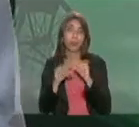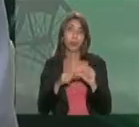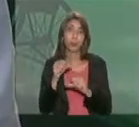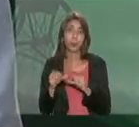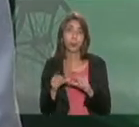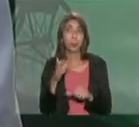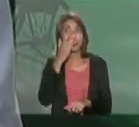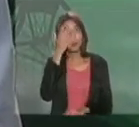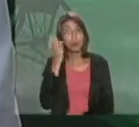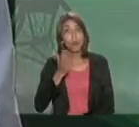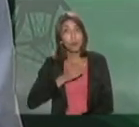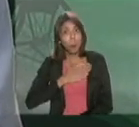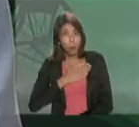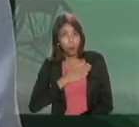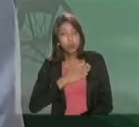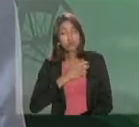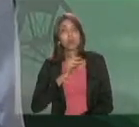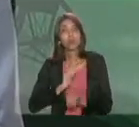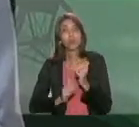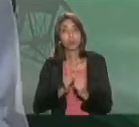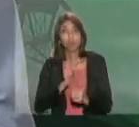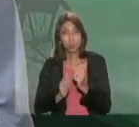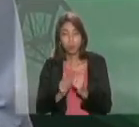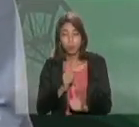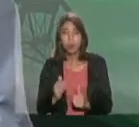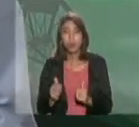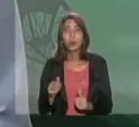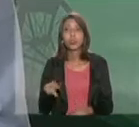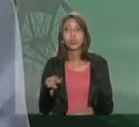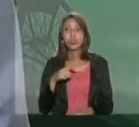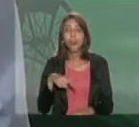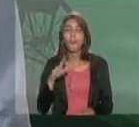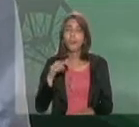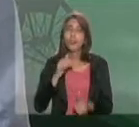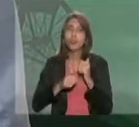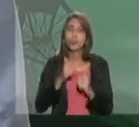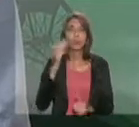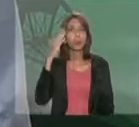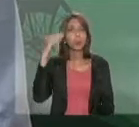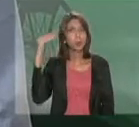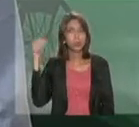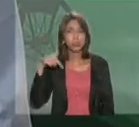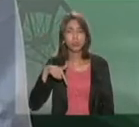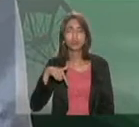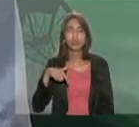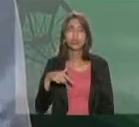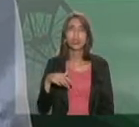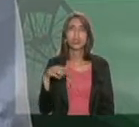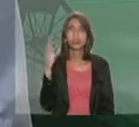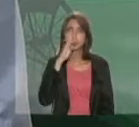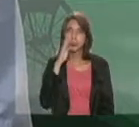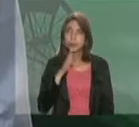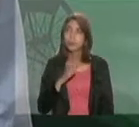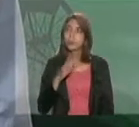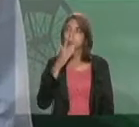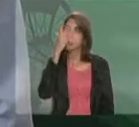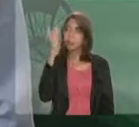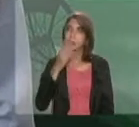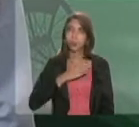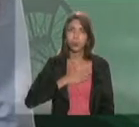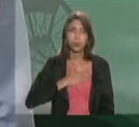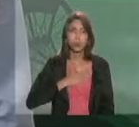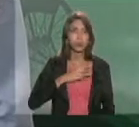público, porque quem gosta de futebol, e aí a gente tem que levar em consideração o seguinte, é o esporte popular, é o esporte que